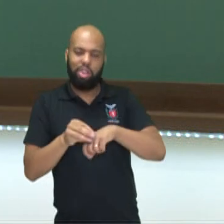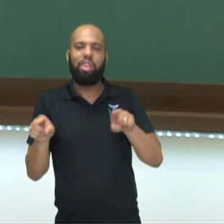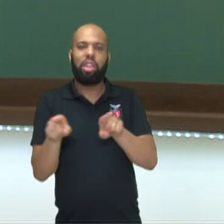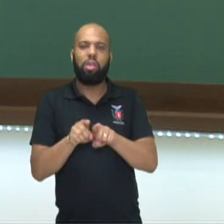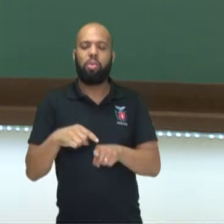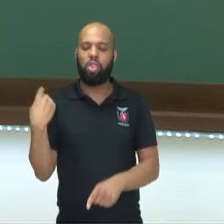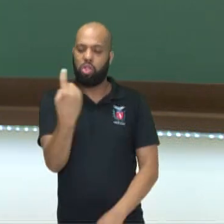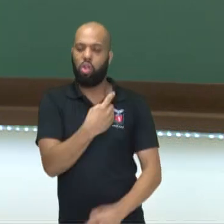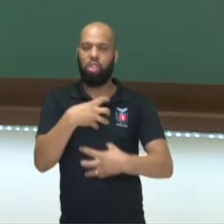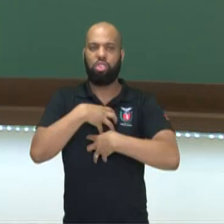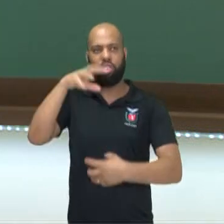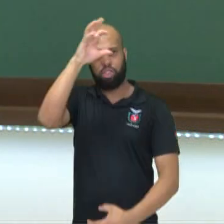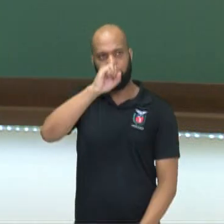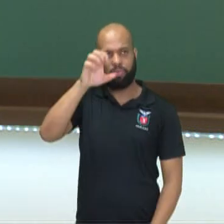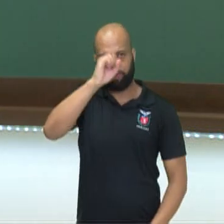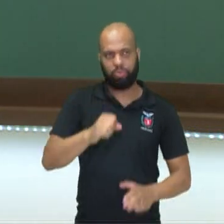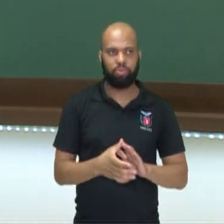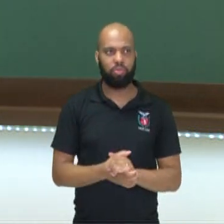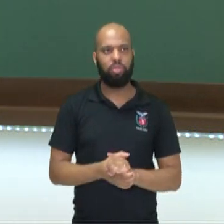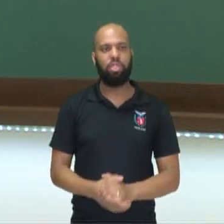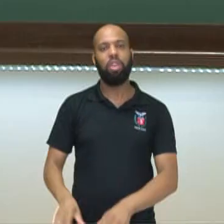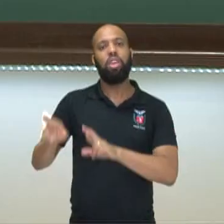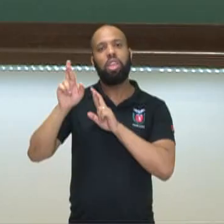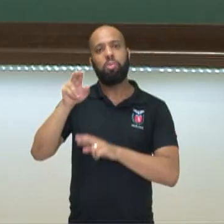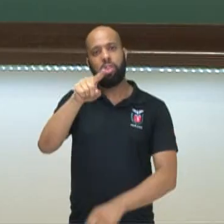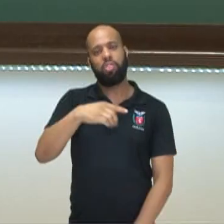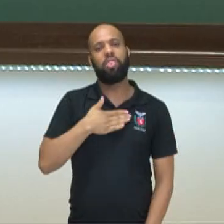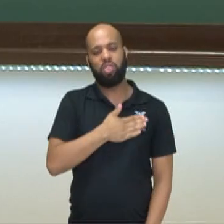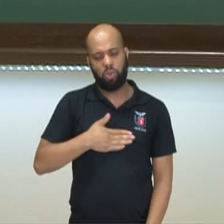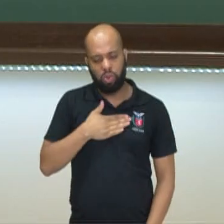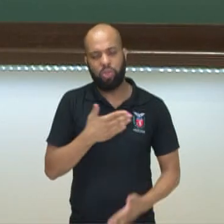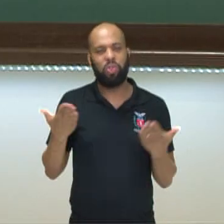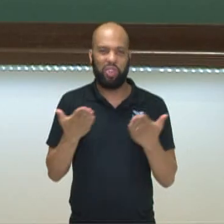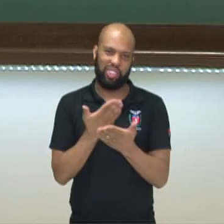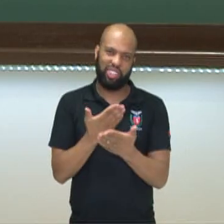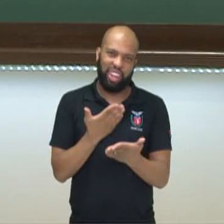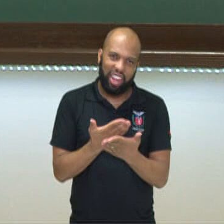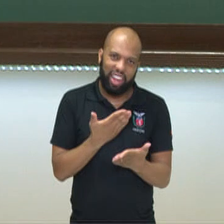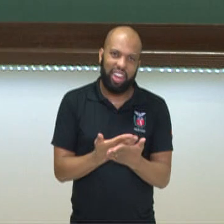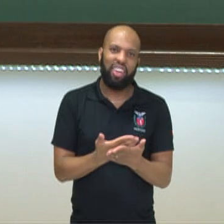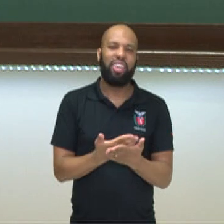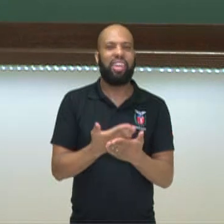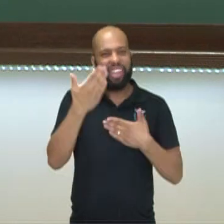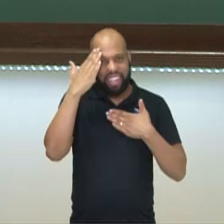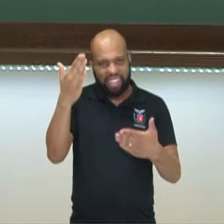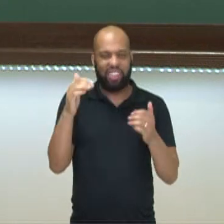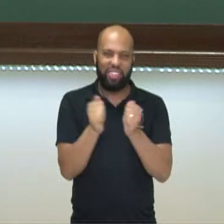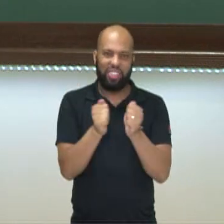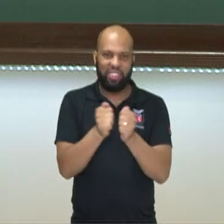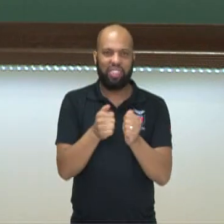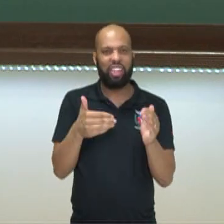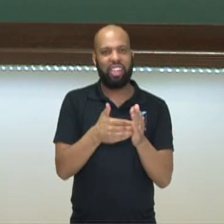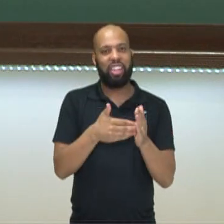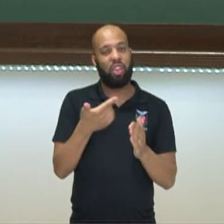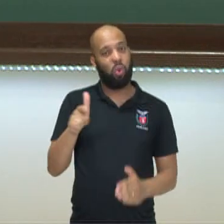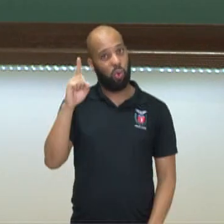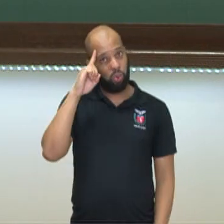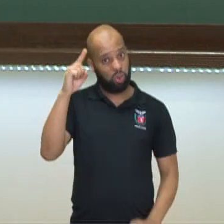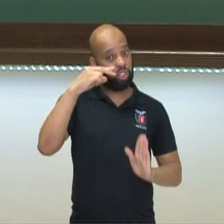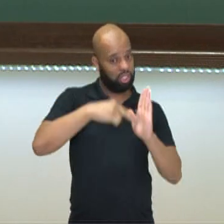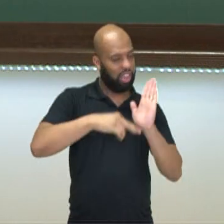nossa aprendizagem. Eu espero que vocês tenham gostado da aula de hoje, agradeço a participação,